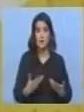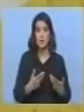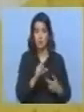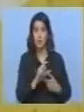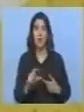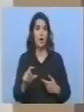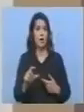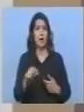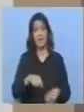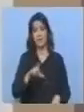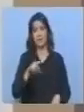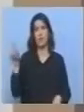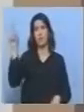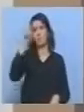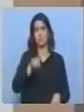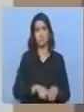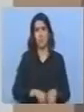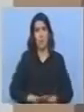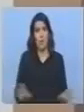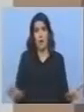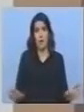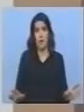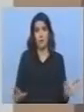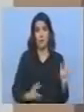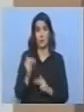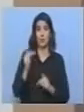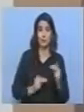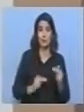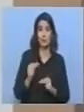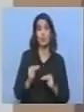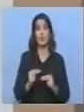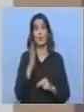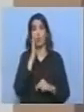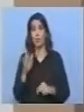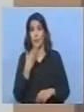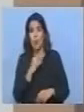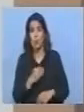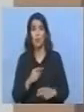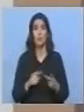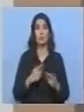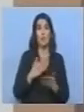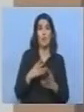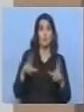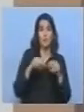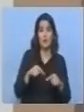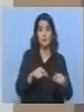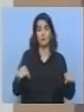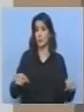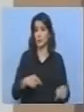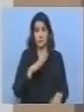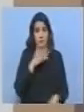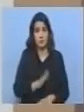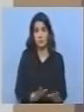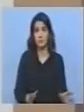nem em Lisboa, nem em lado nenhum, para fazer nem construção de residências de estudantes, nem requalificação de espaços. E